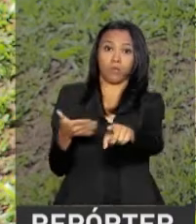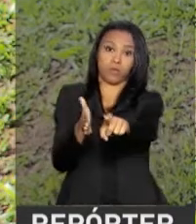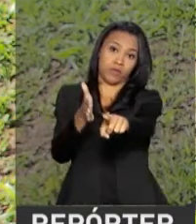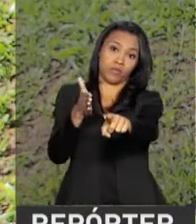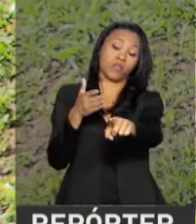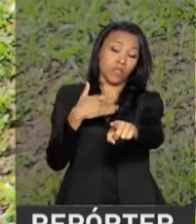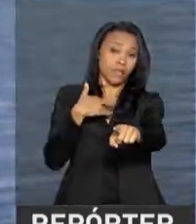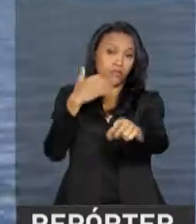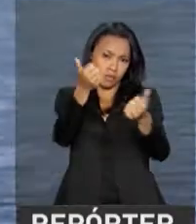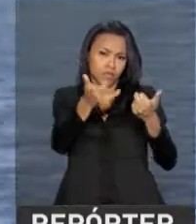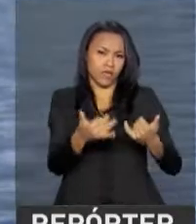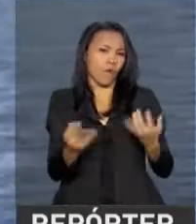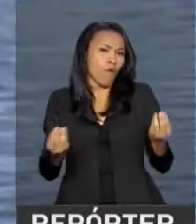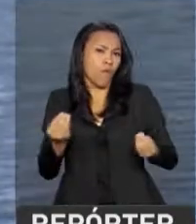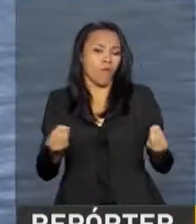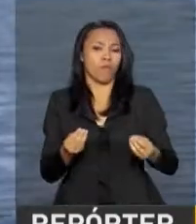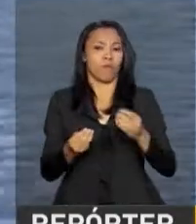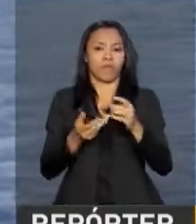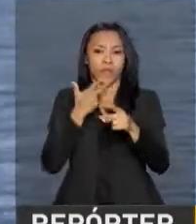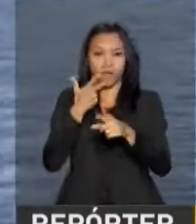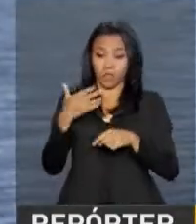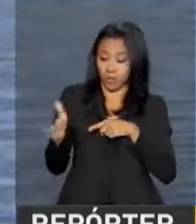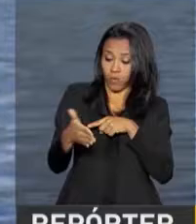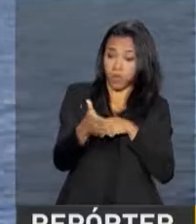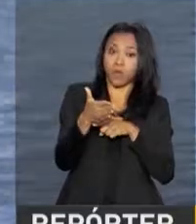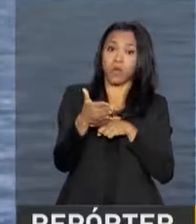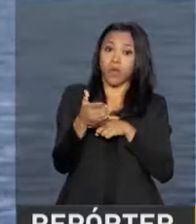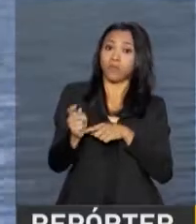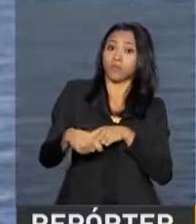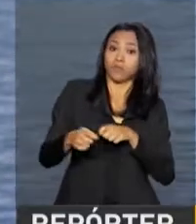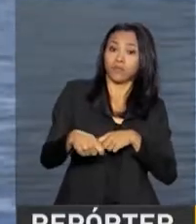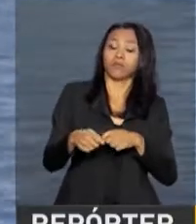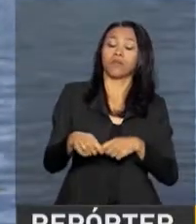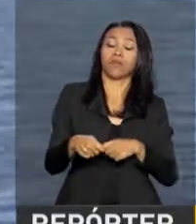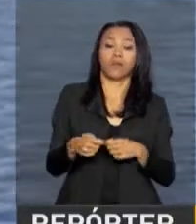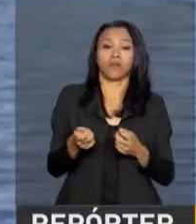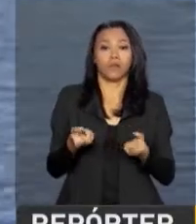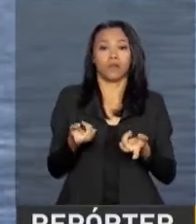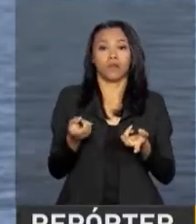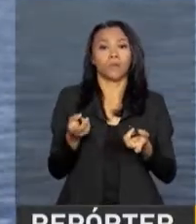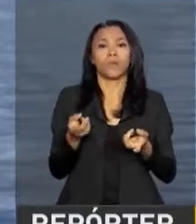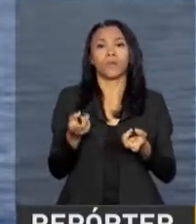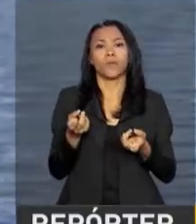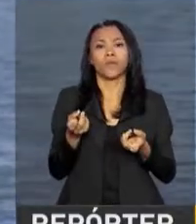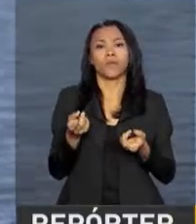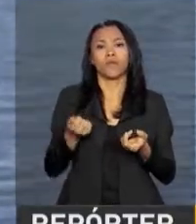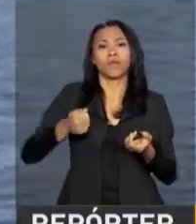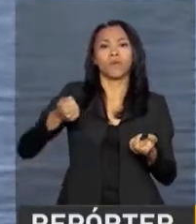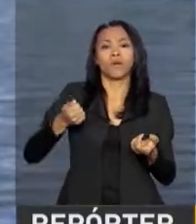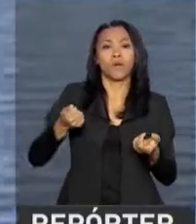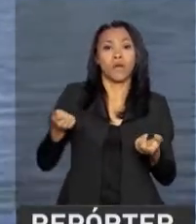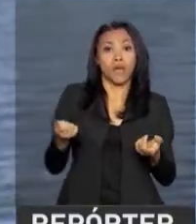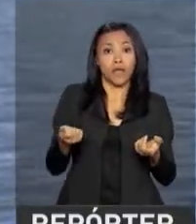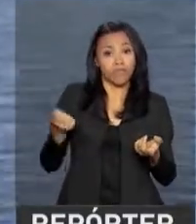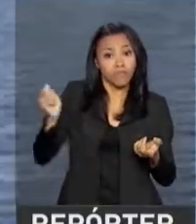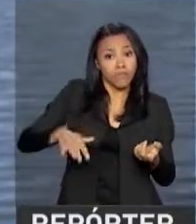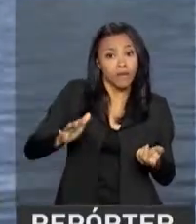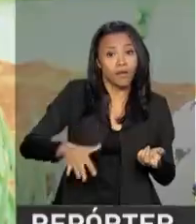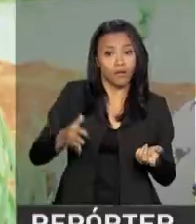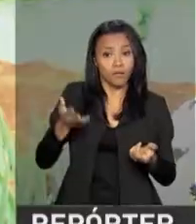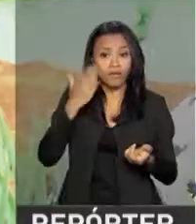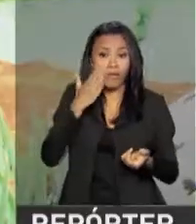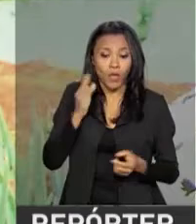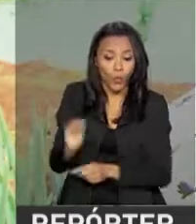essa espécie é um peixe bastante viável a o custo dele dominei manuseio de